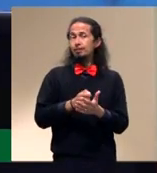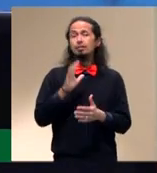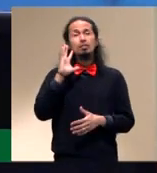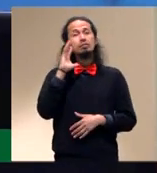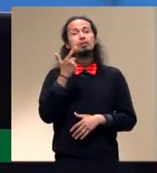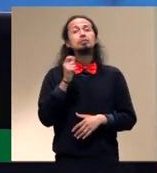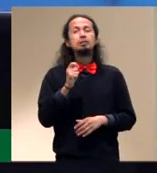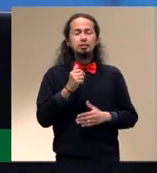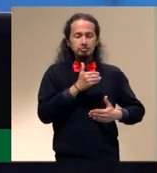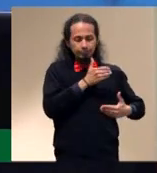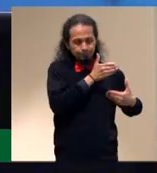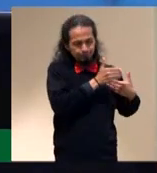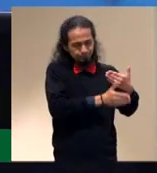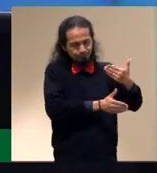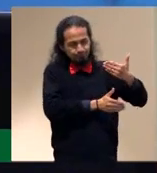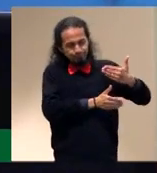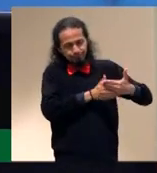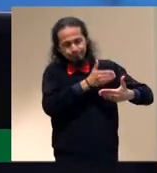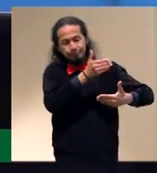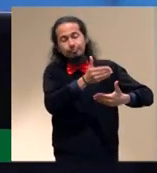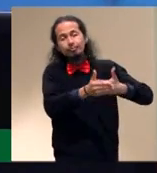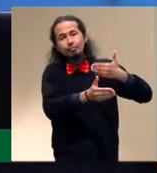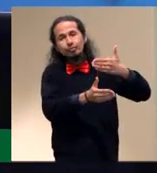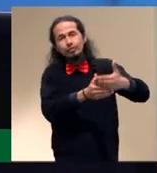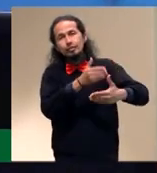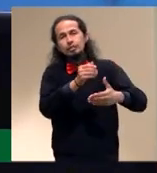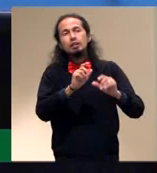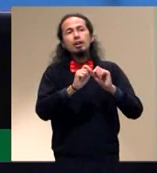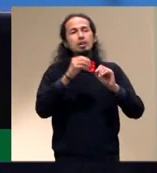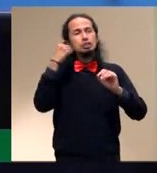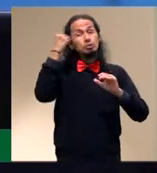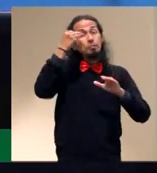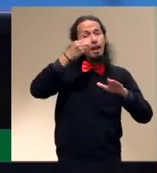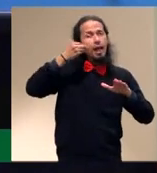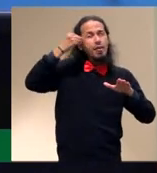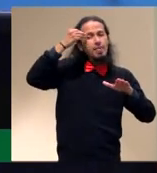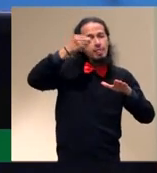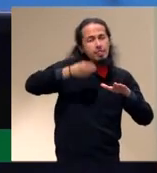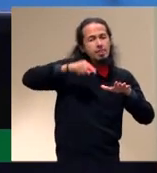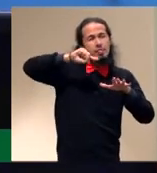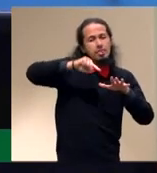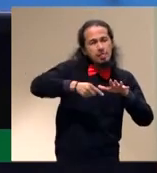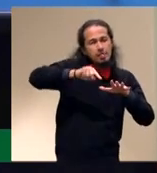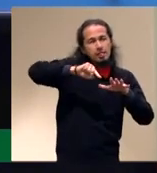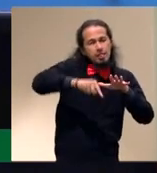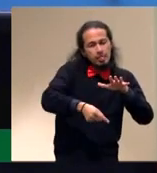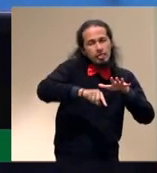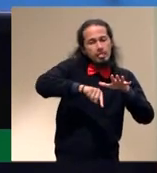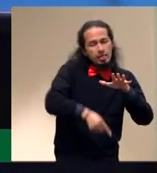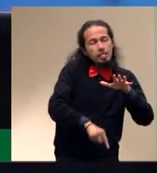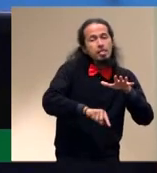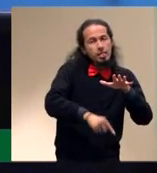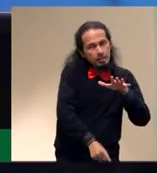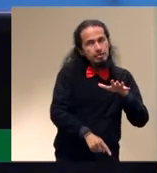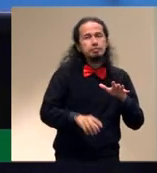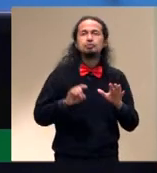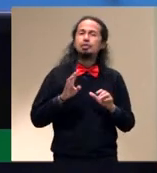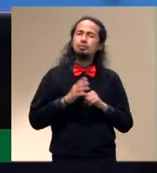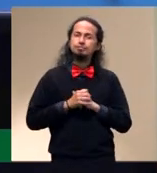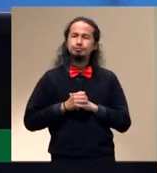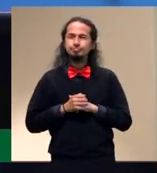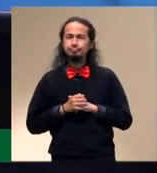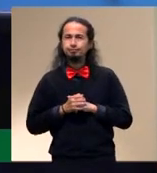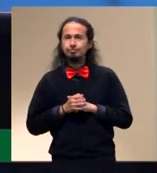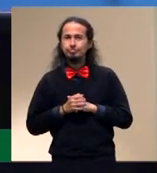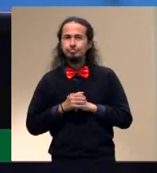processo de adensamento da sua experiência. Então, uma coisa que nós escrevemos lá em... Diz o